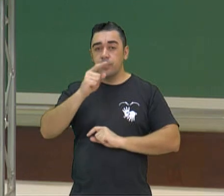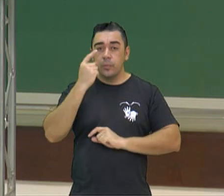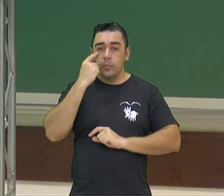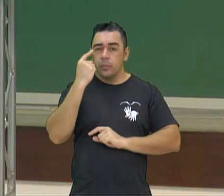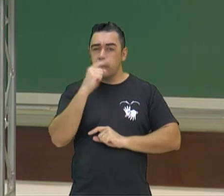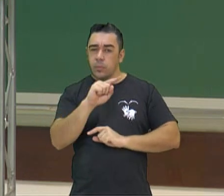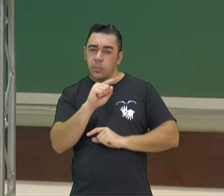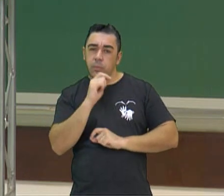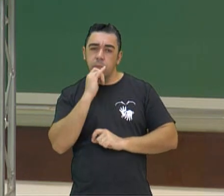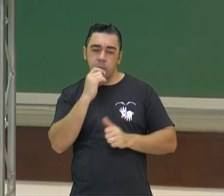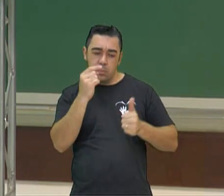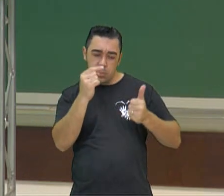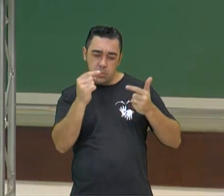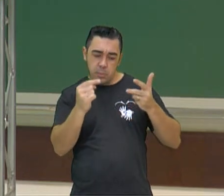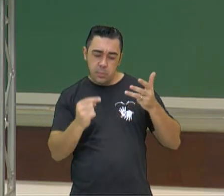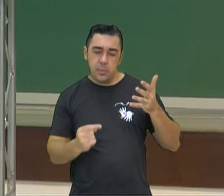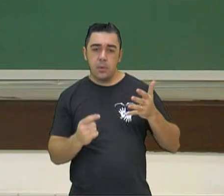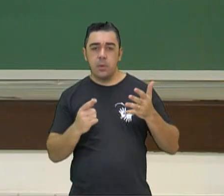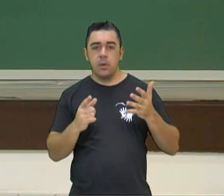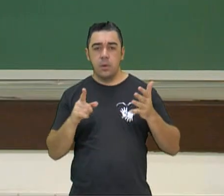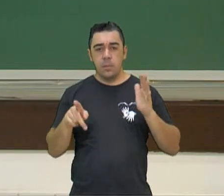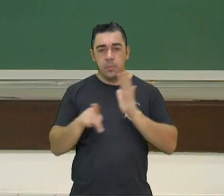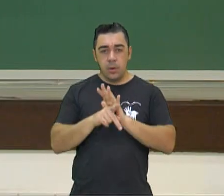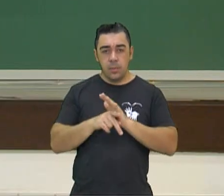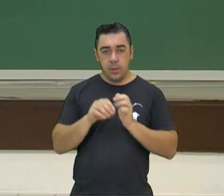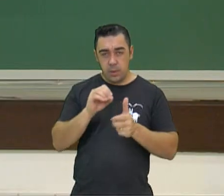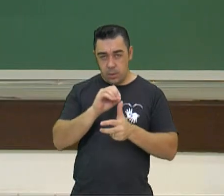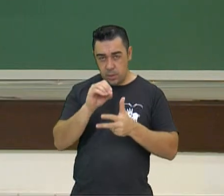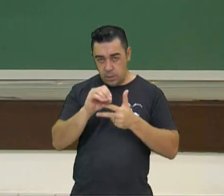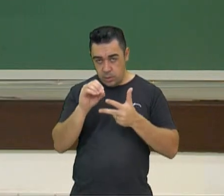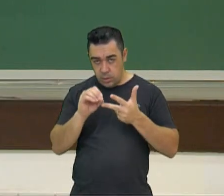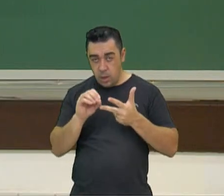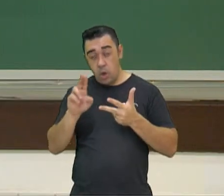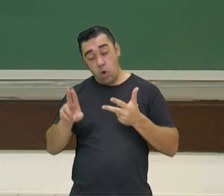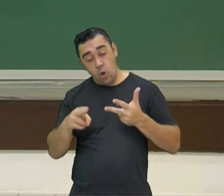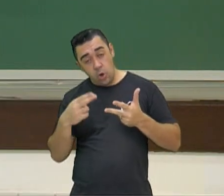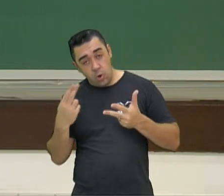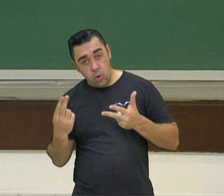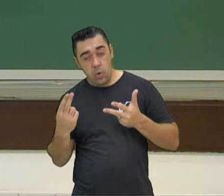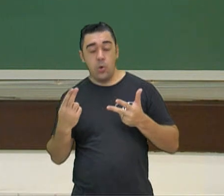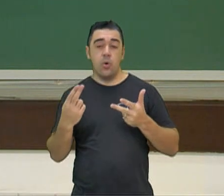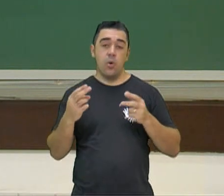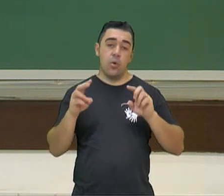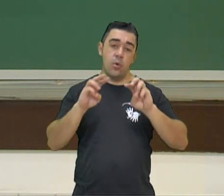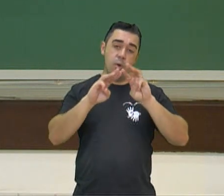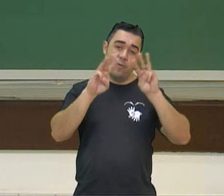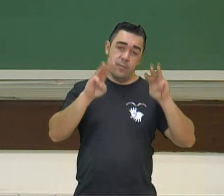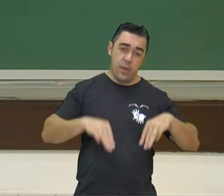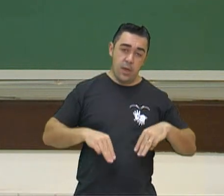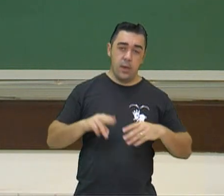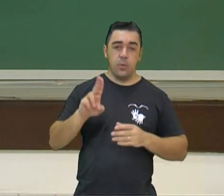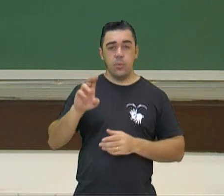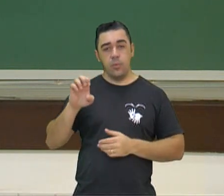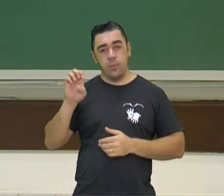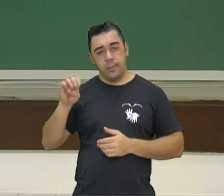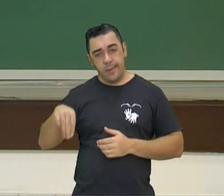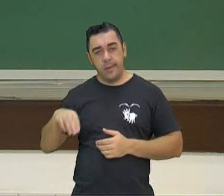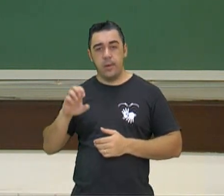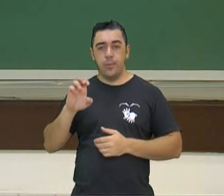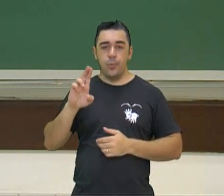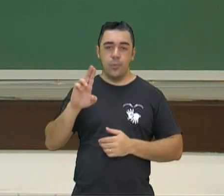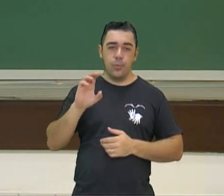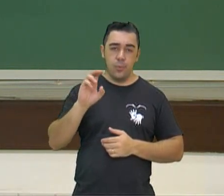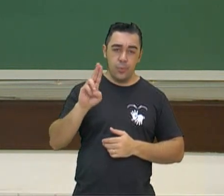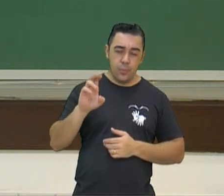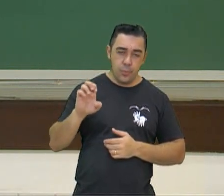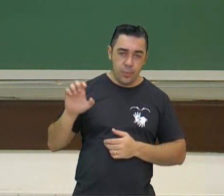as diretrizes, por exemplo, seja do Enem ou mesmo da Universidade Federal do Paraná, da UEM, da UEL, só para citar algumas, o tema